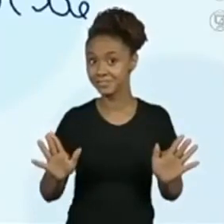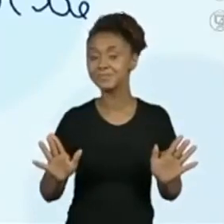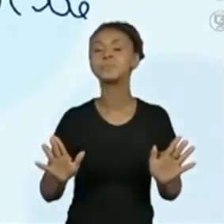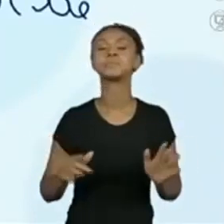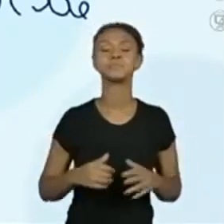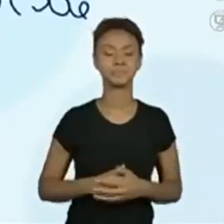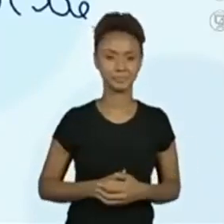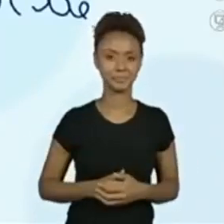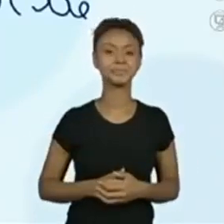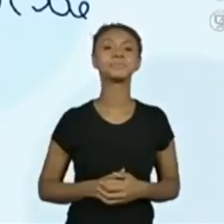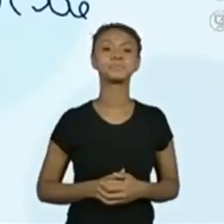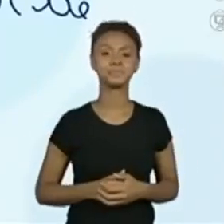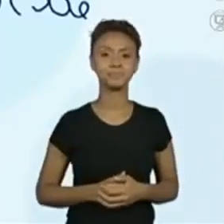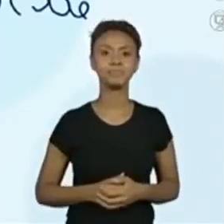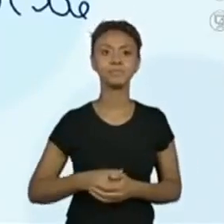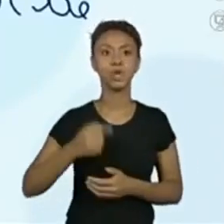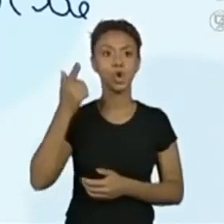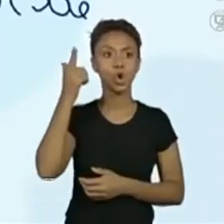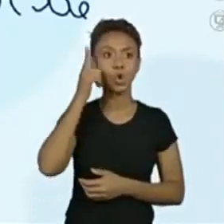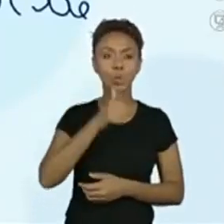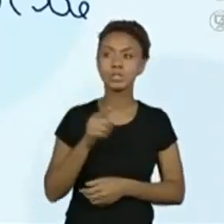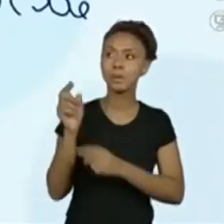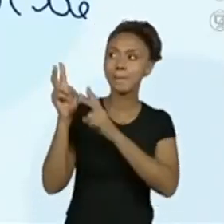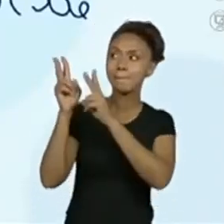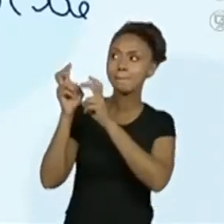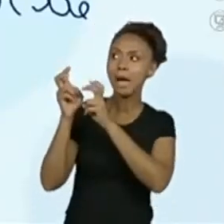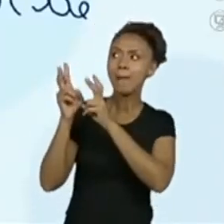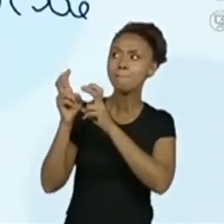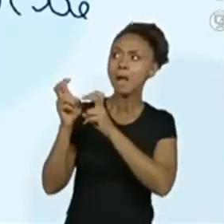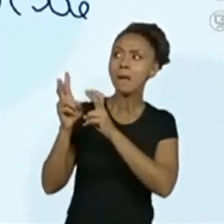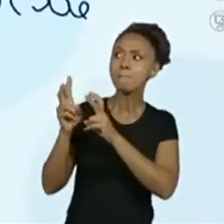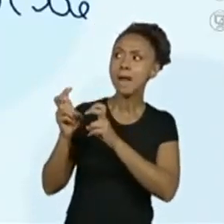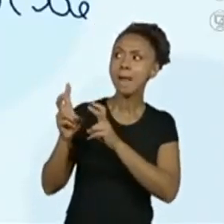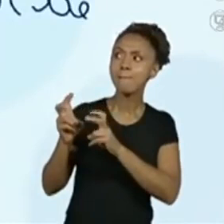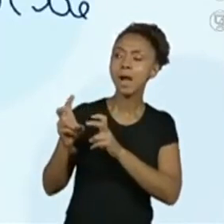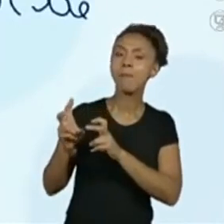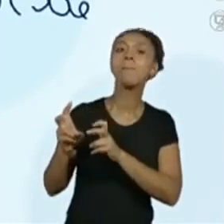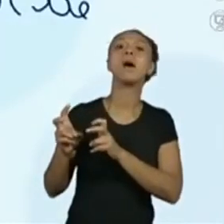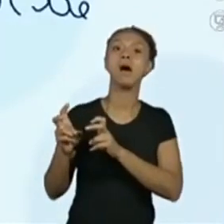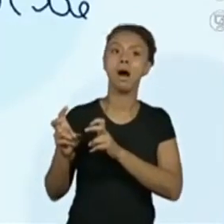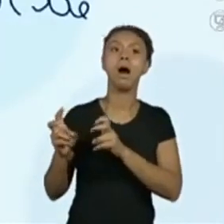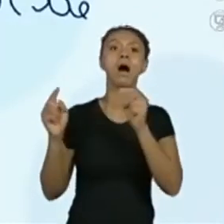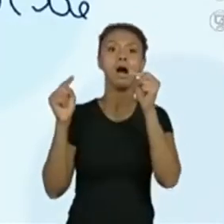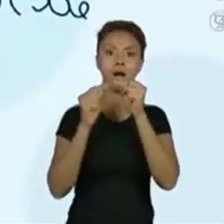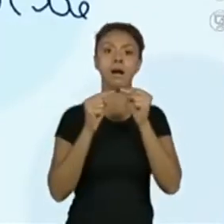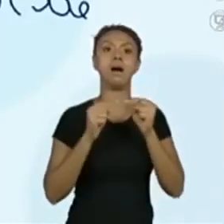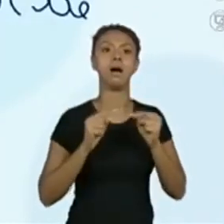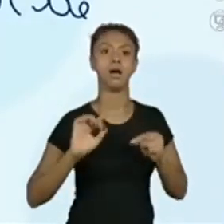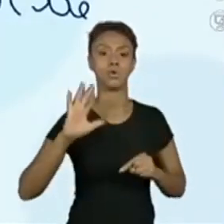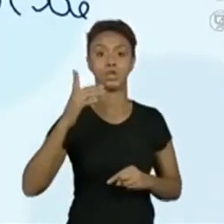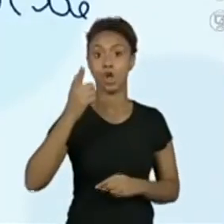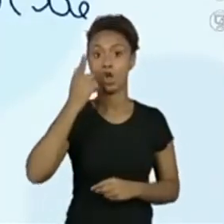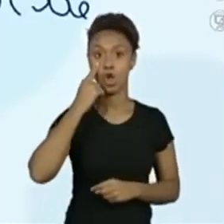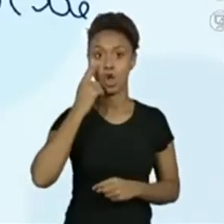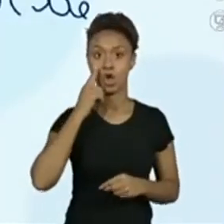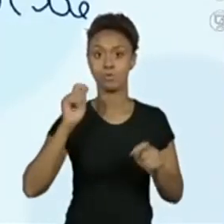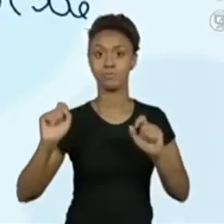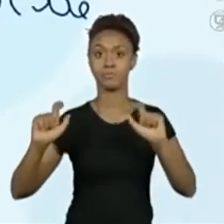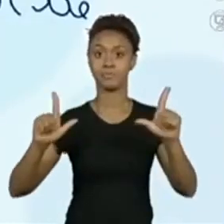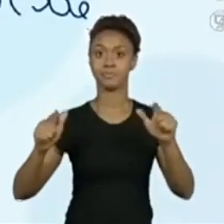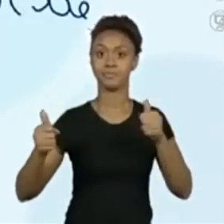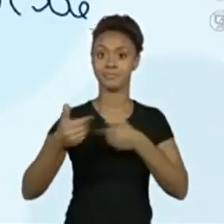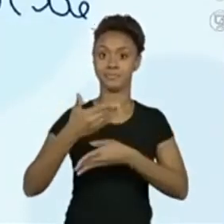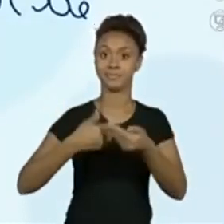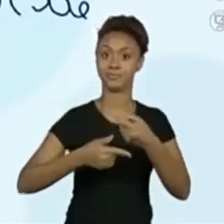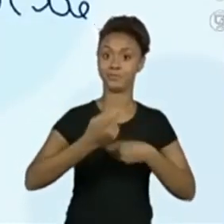Vocês conseguiram, passo a passo, observar o que aconteceu? Então, ó, vou voltar na tela anterior. Por favor,